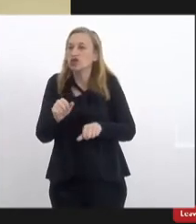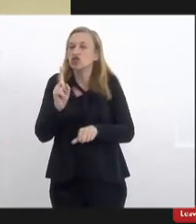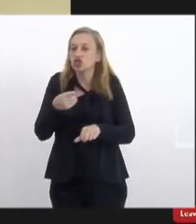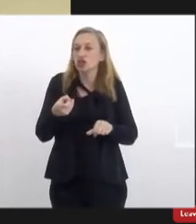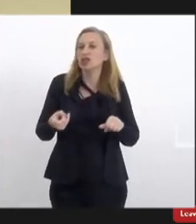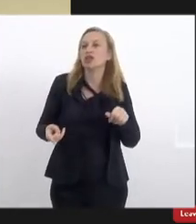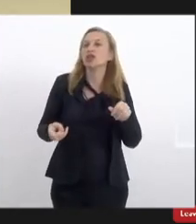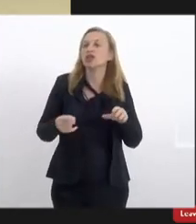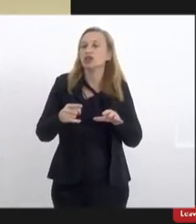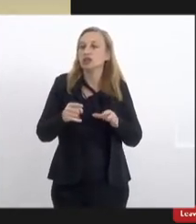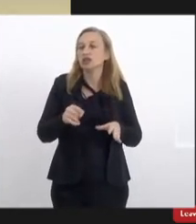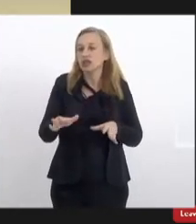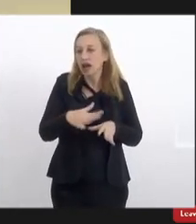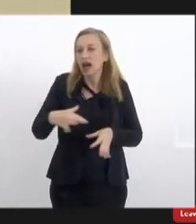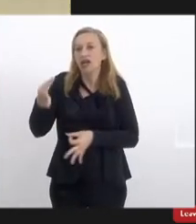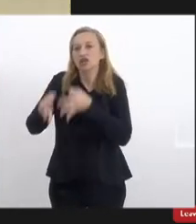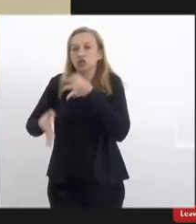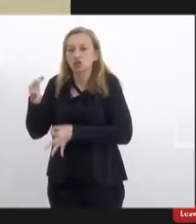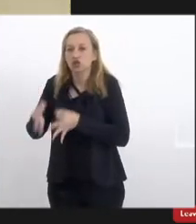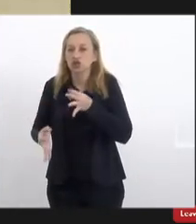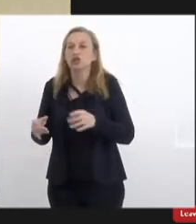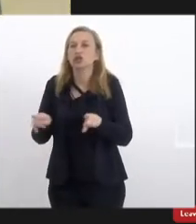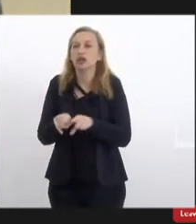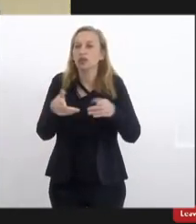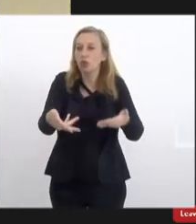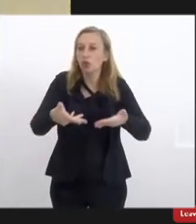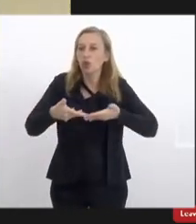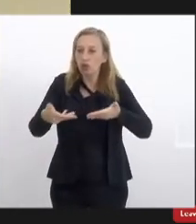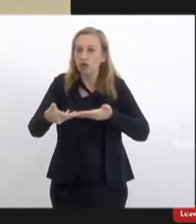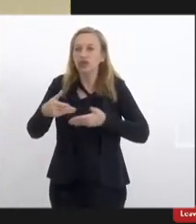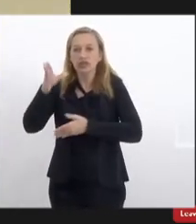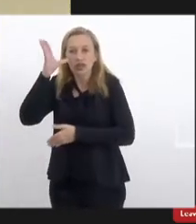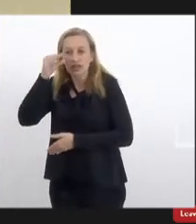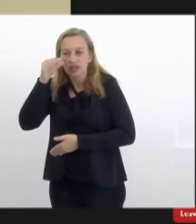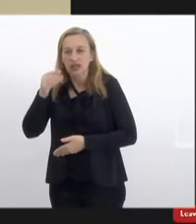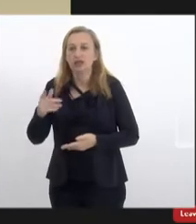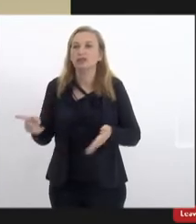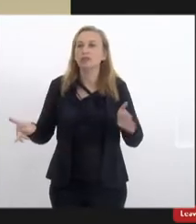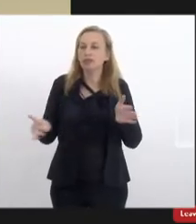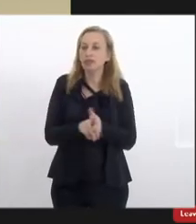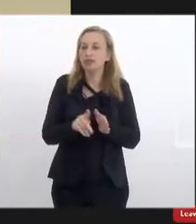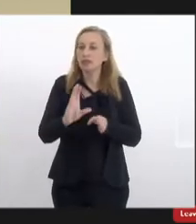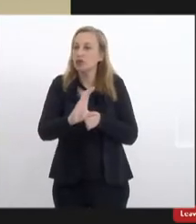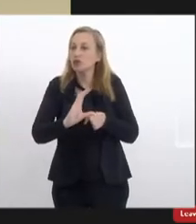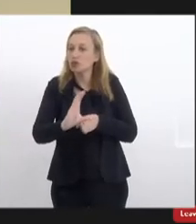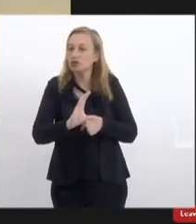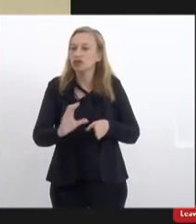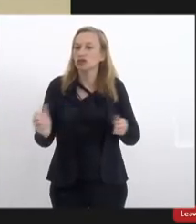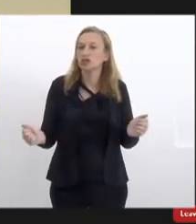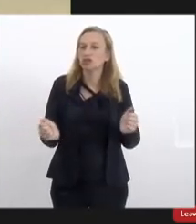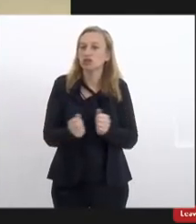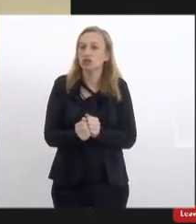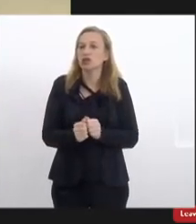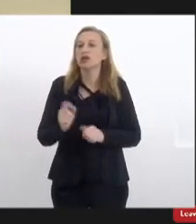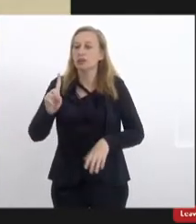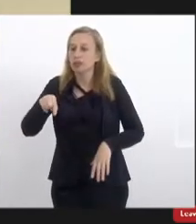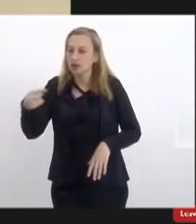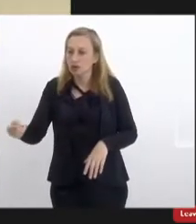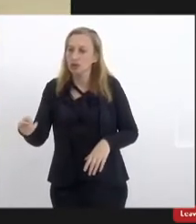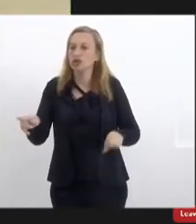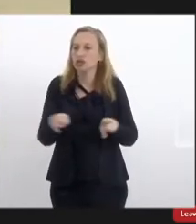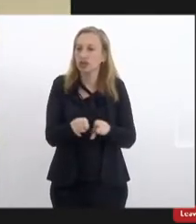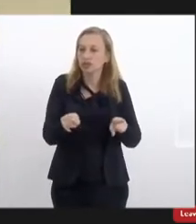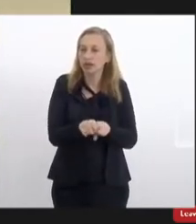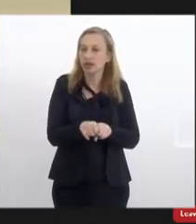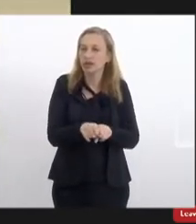no nosso jurídico. Fica também o convite a quem interessar fazer parte do nosso conselho, que é mais outra coisa também que está no